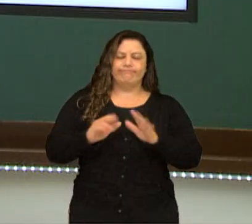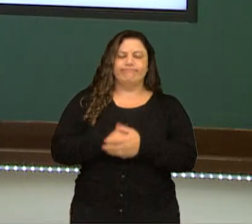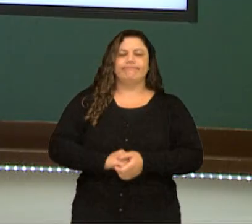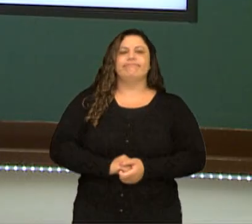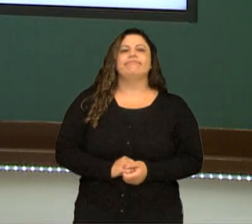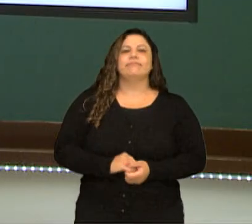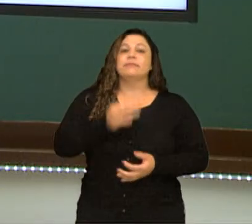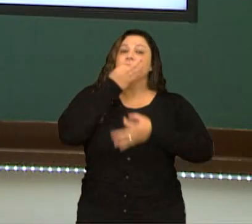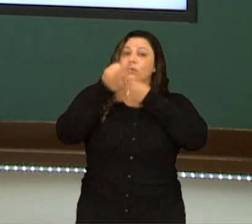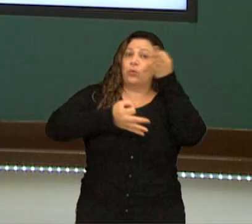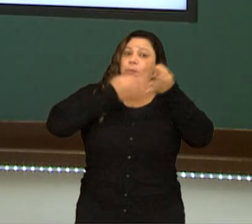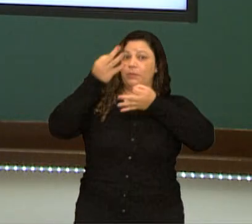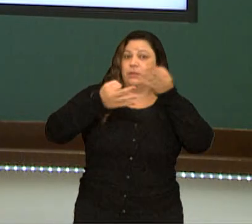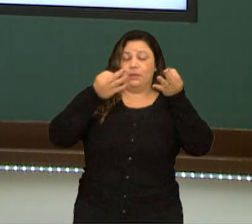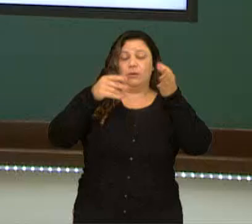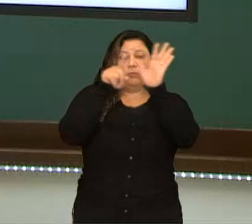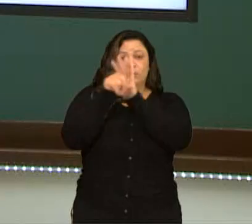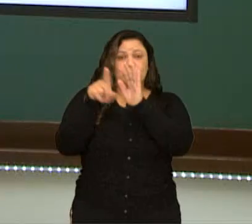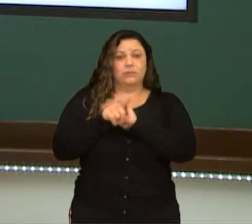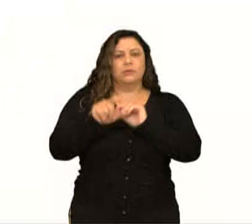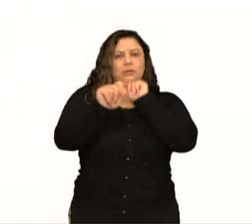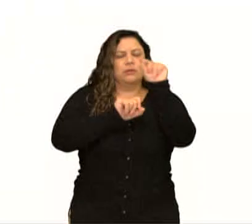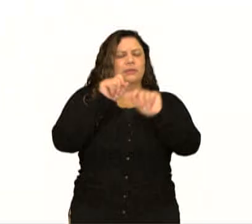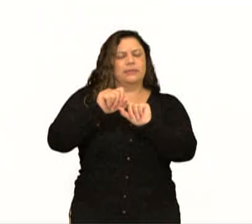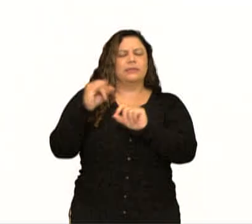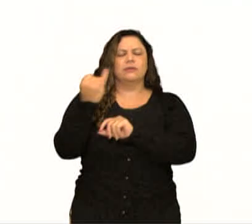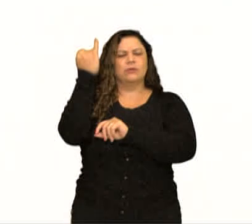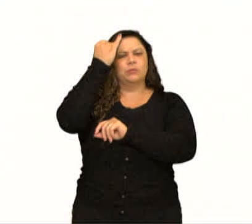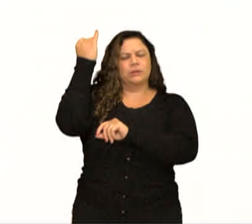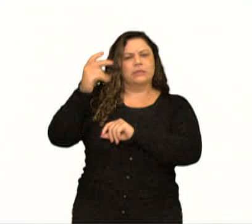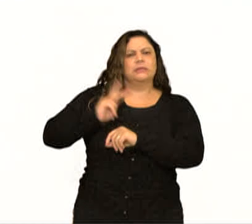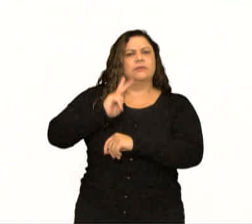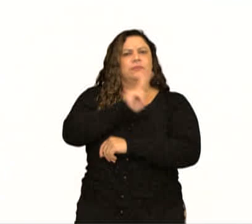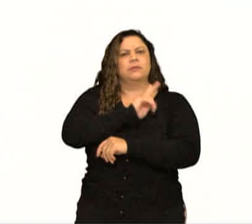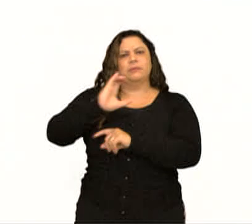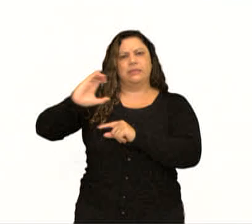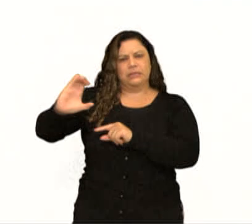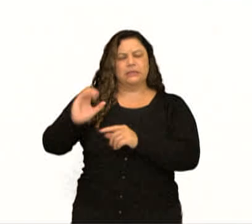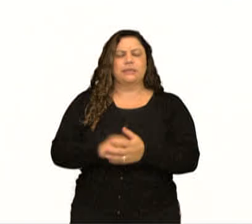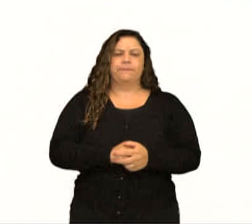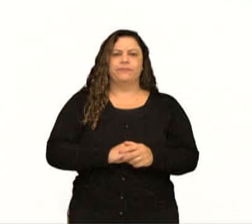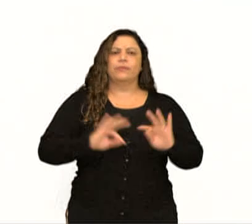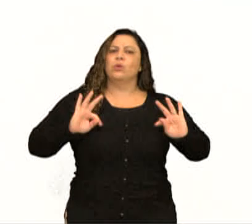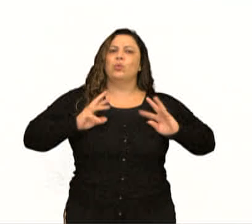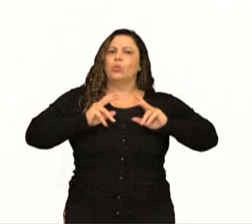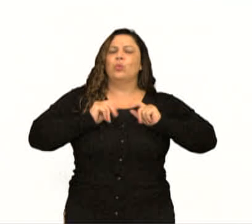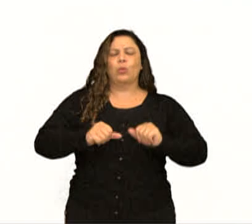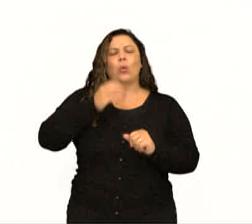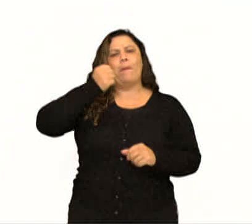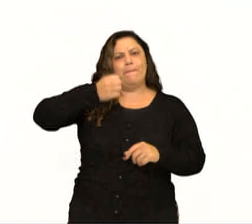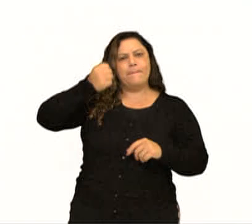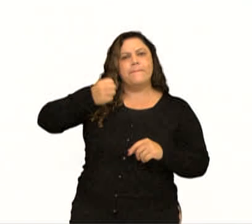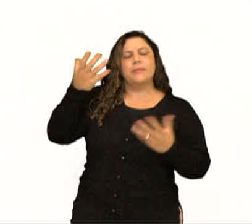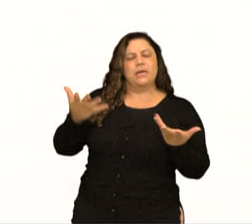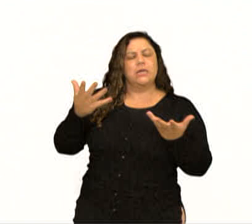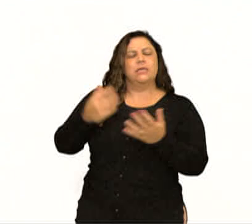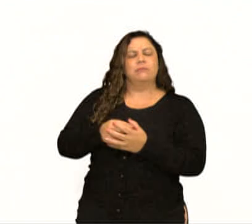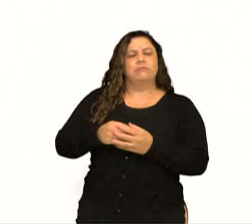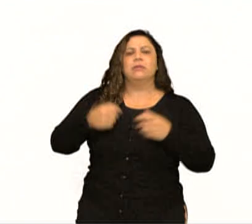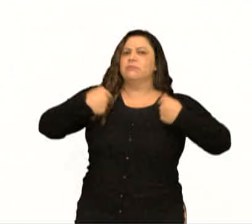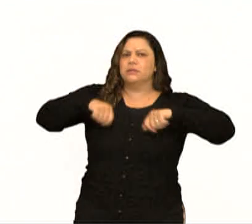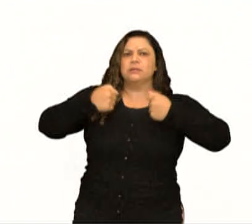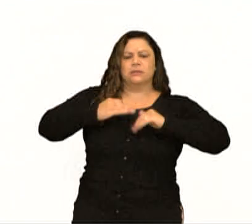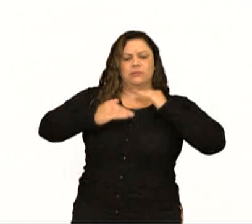questões. Escreva sobre a importância da vitamina C. Os mamíferos necessitam da vitamina C para a formação adequada